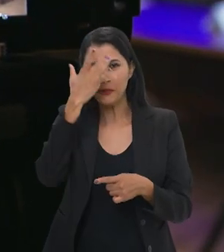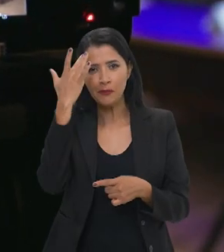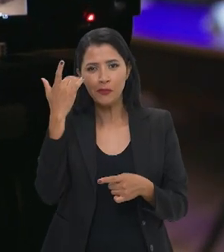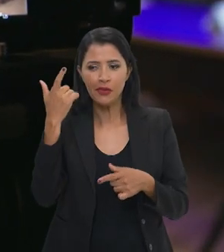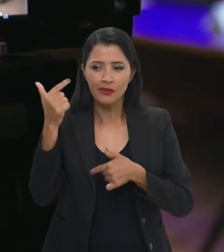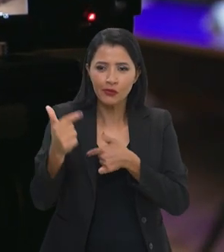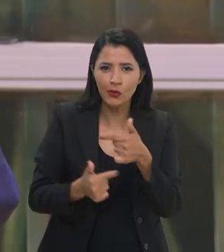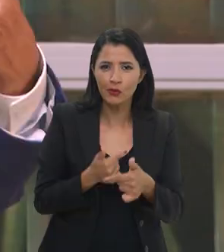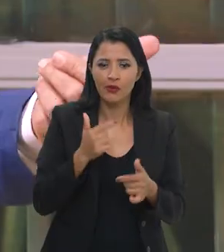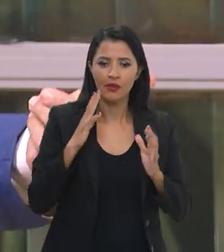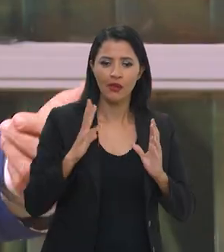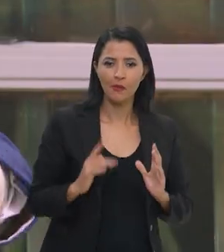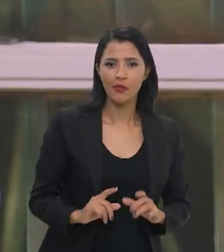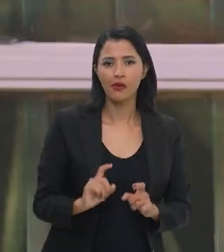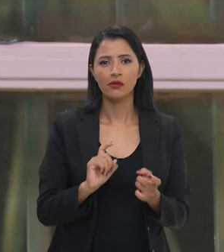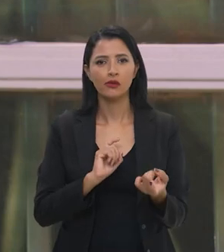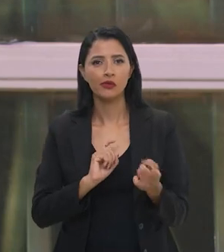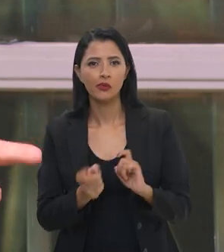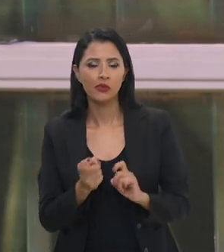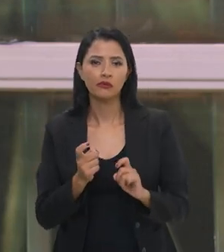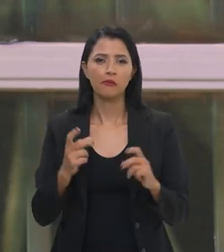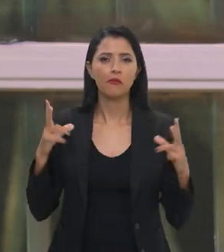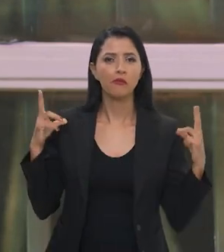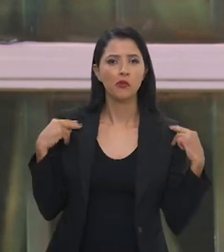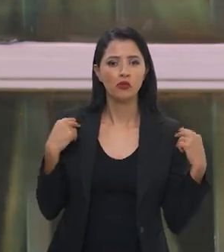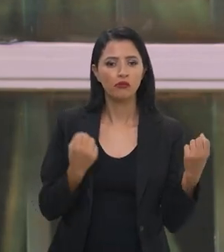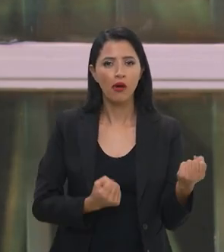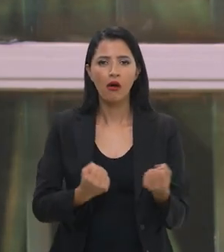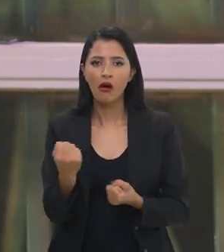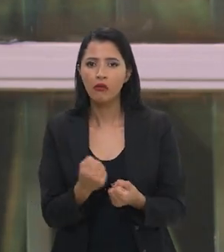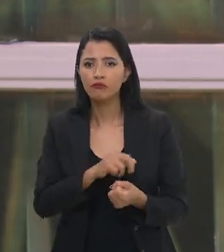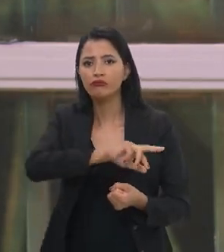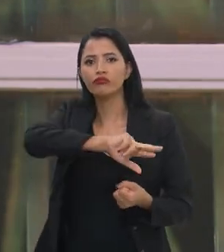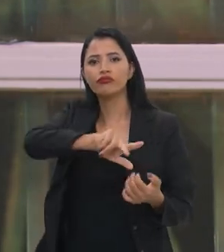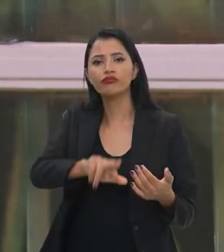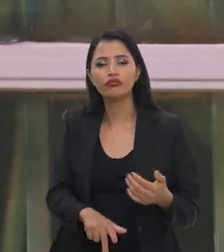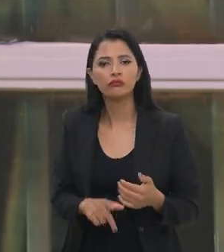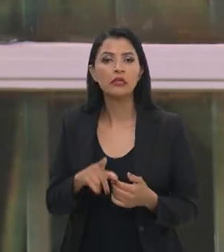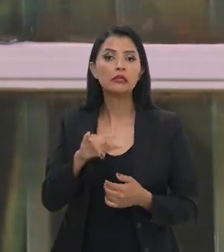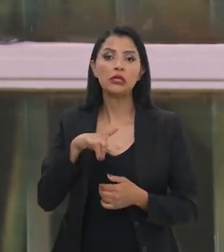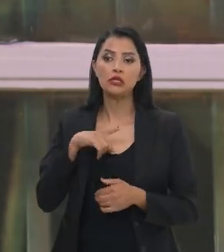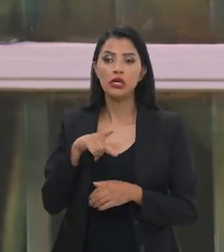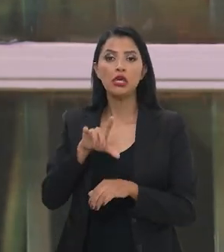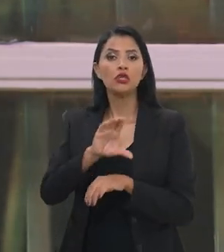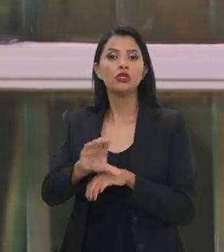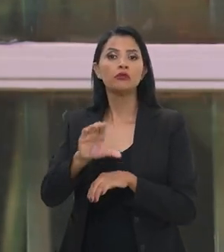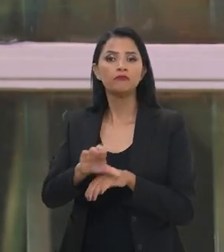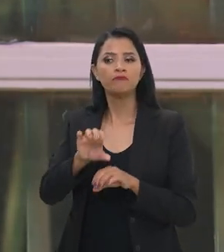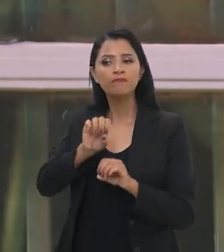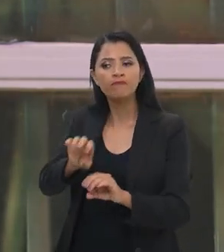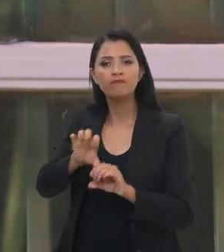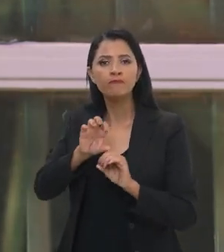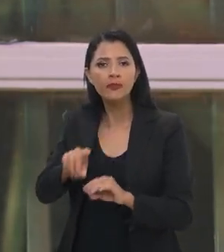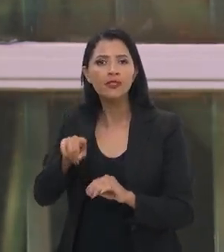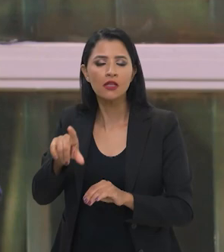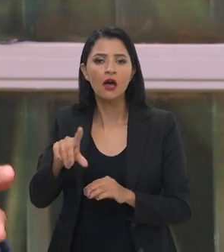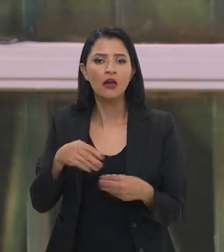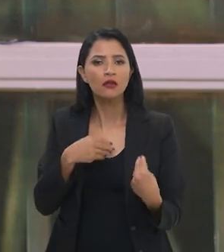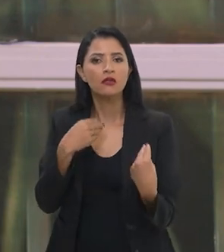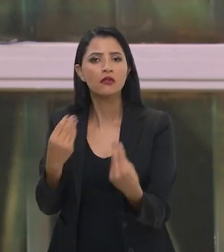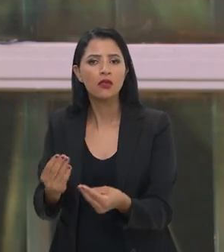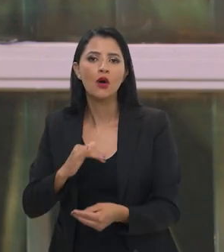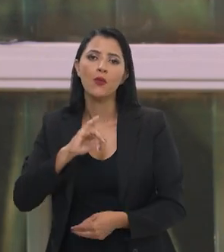de pessoas de limpeza administrativo motorista enfim E se a gente qualificado o cadastro único